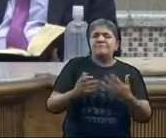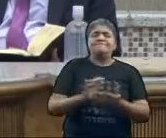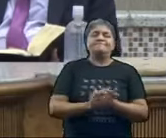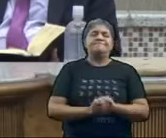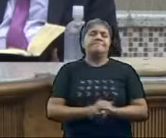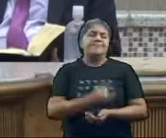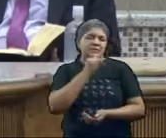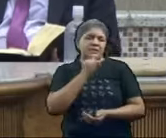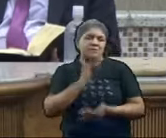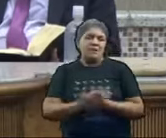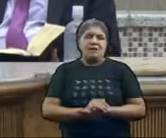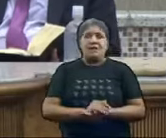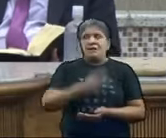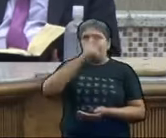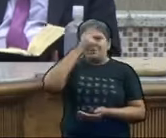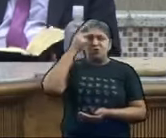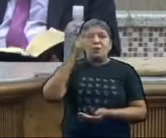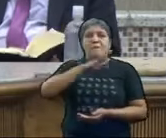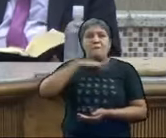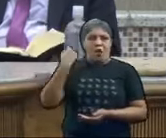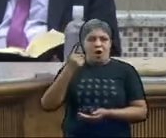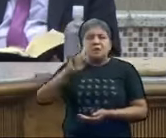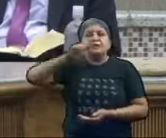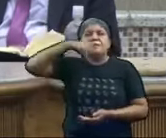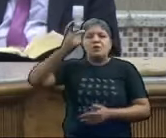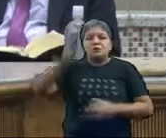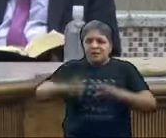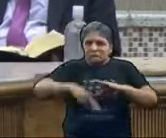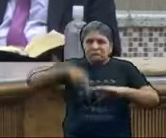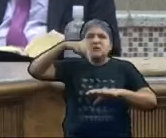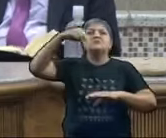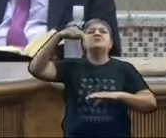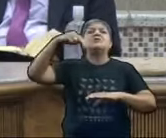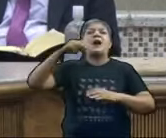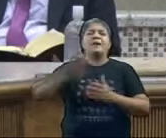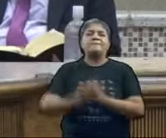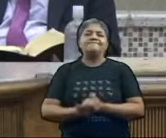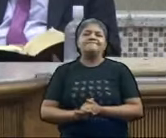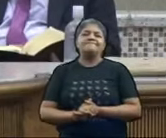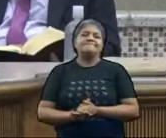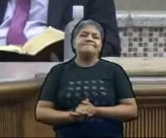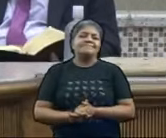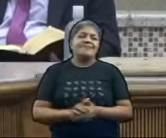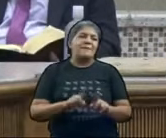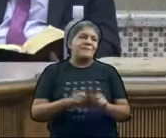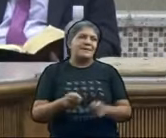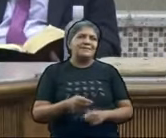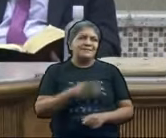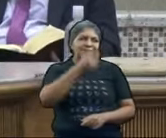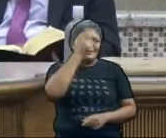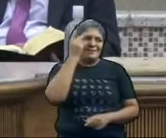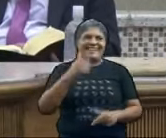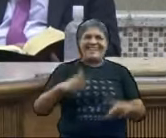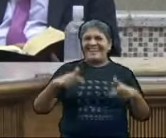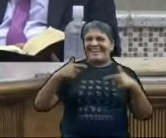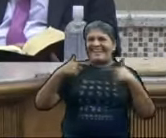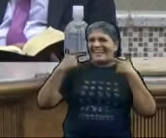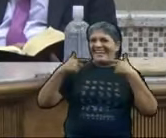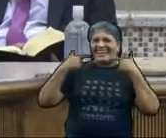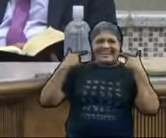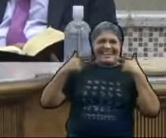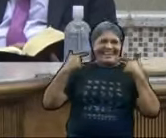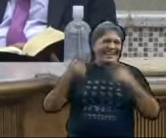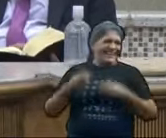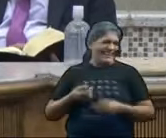apelo. E ao fazer o apelo, diz o texto sagrado, uns escarneceram de Paulo. Uns